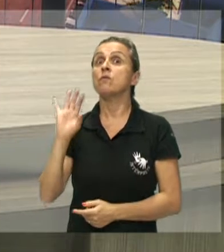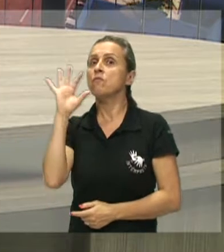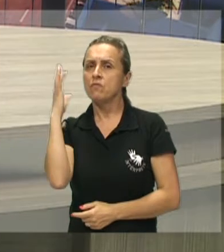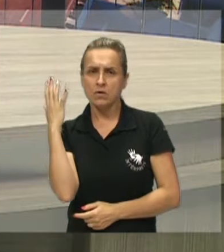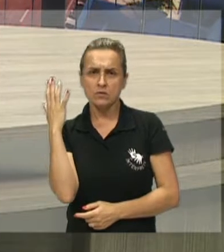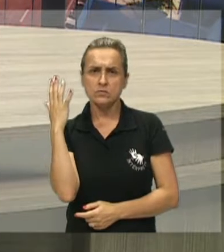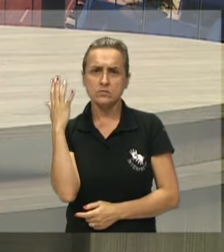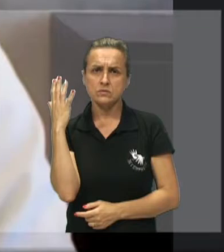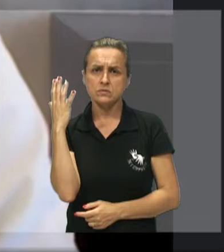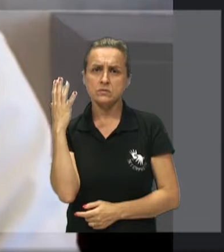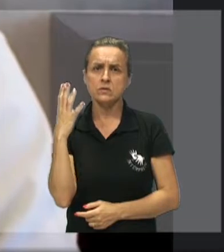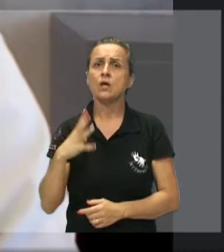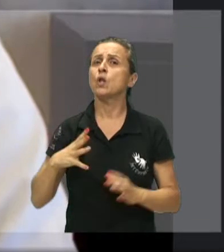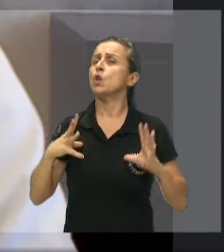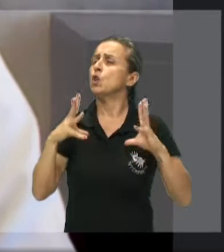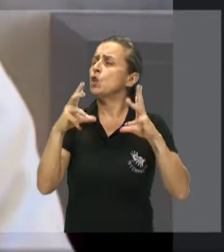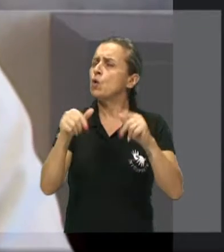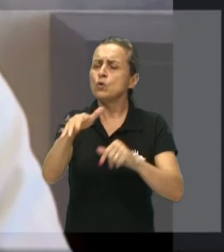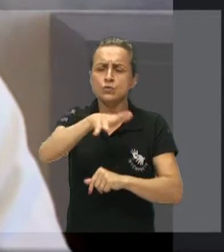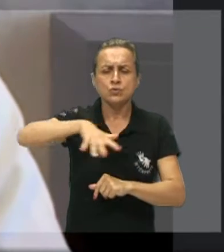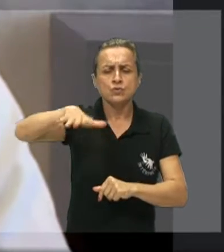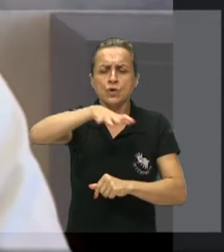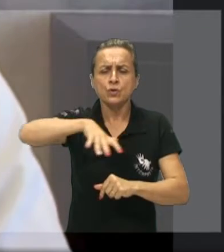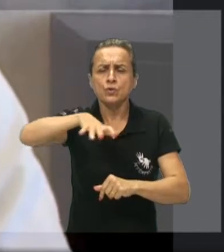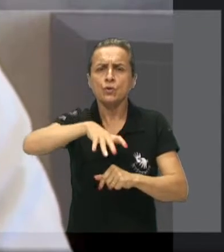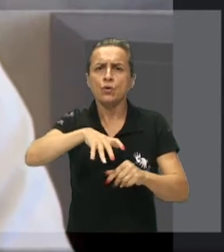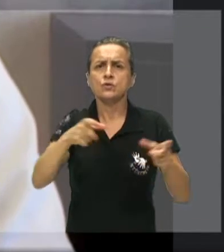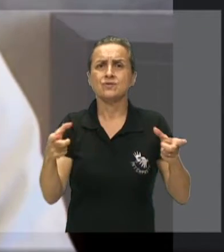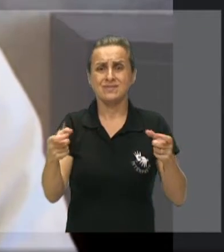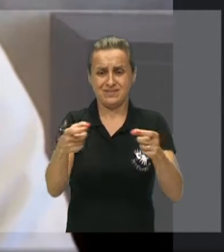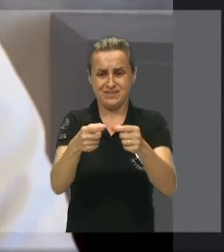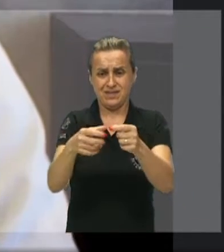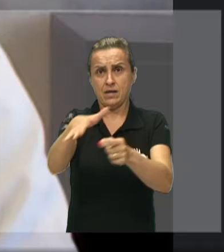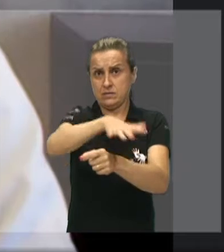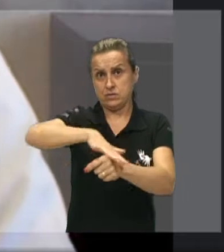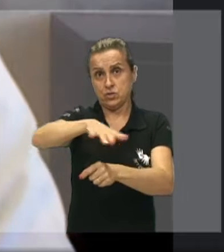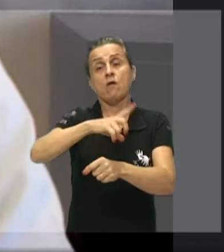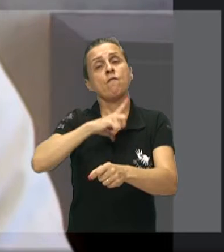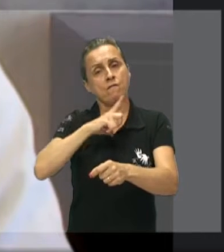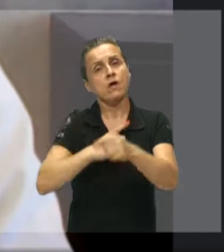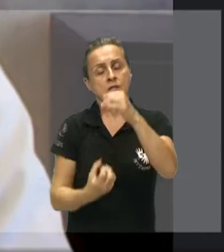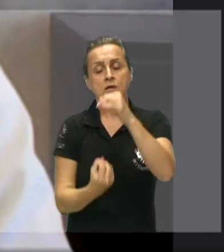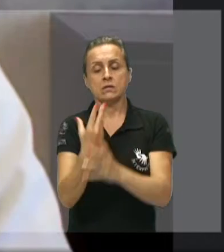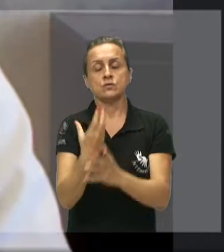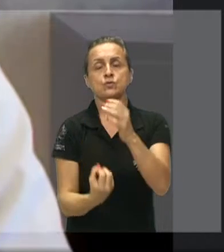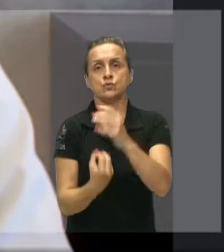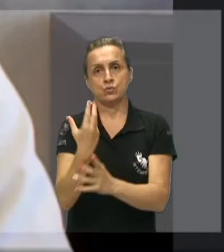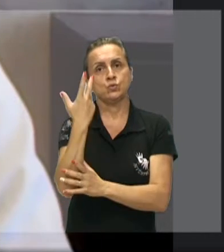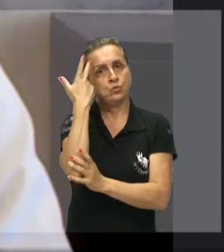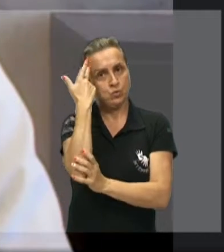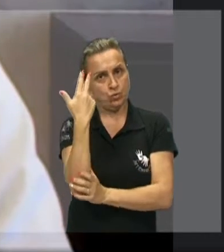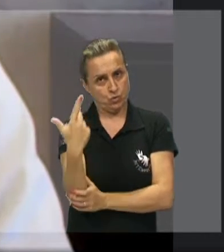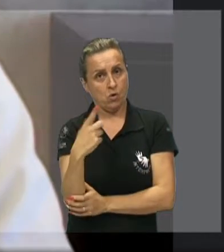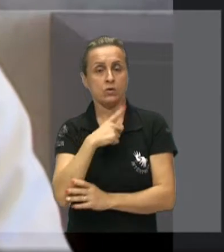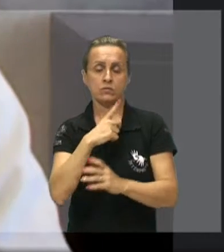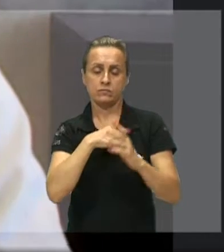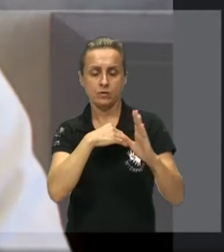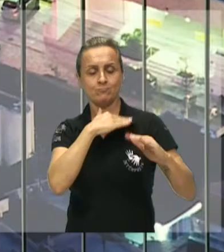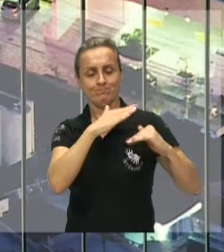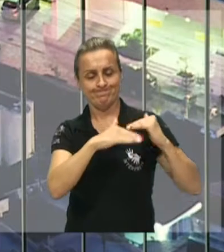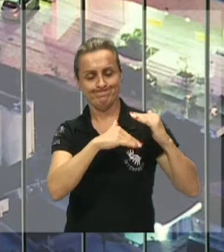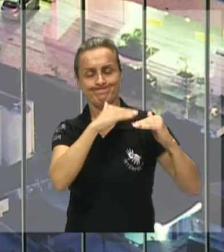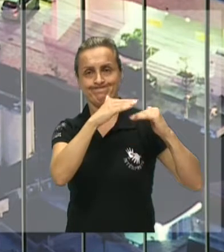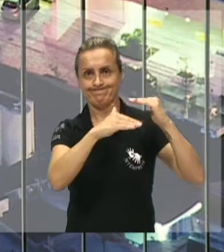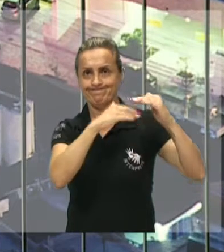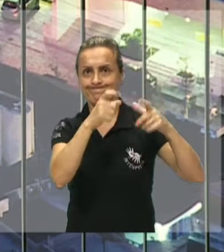as especialidades oncológicas vão surgir casos que tiveram uma